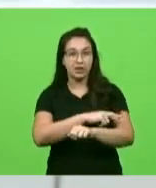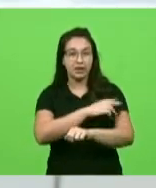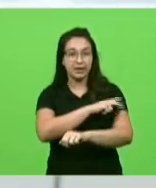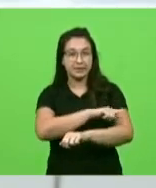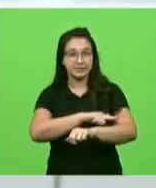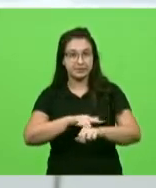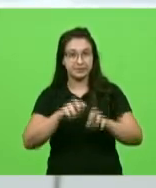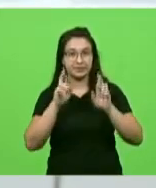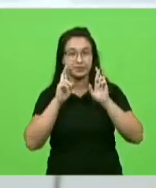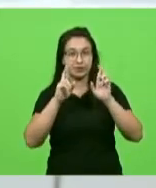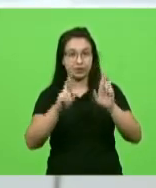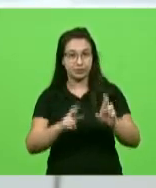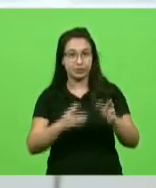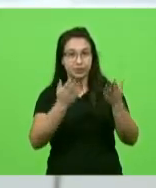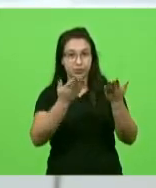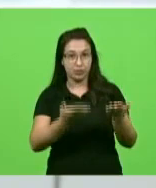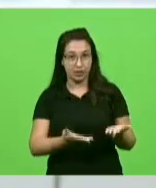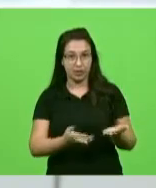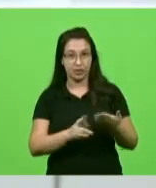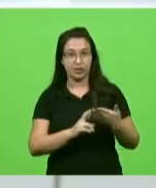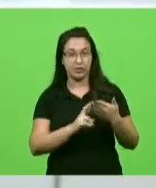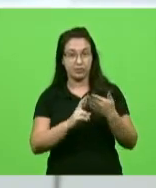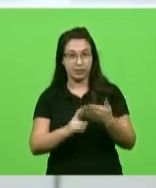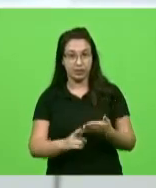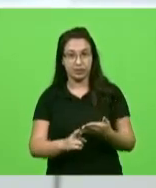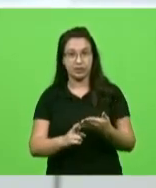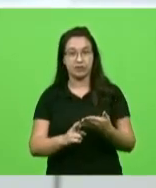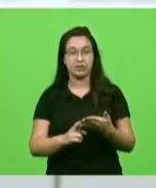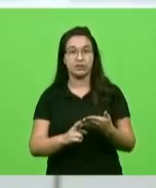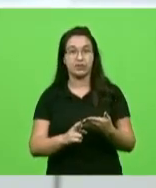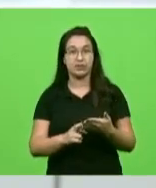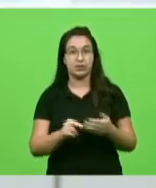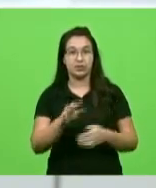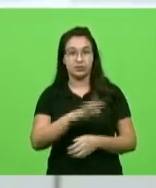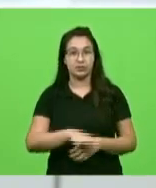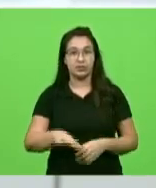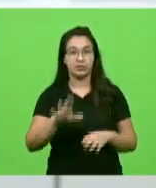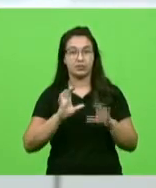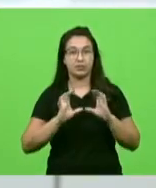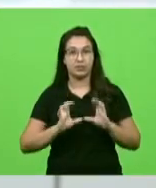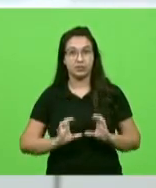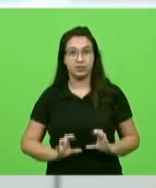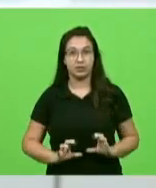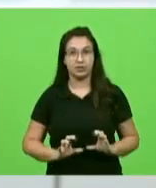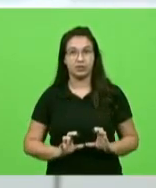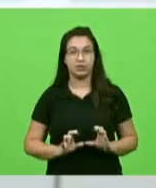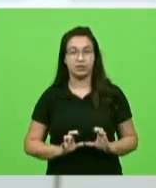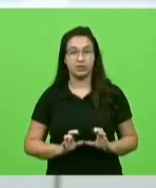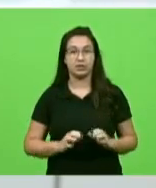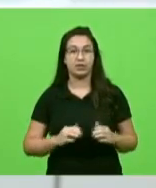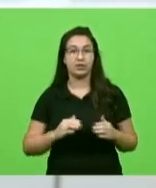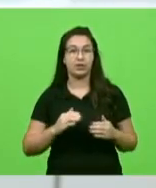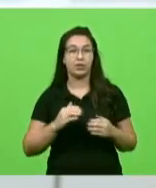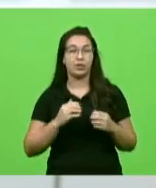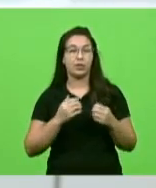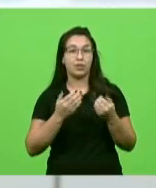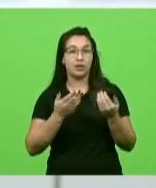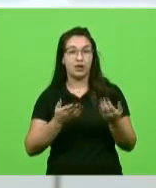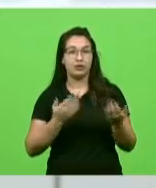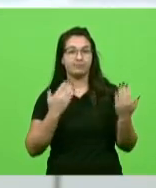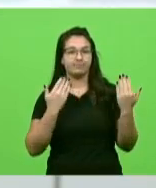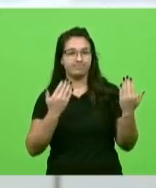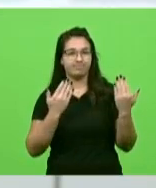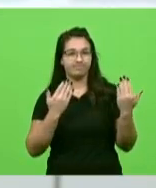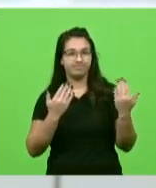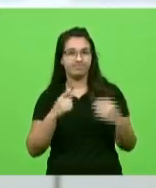que o representado por ventura gozasse entre os cidadãos Quando menos restaram duvidosas